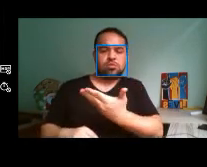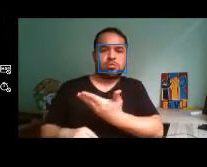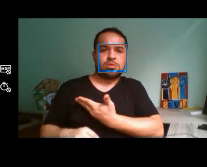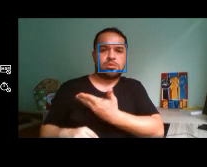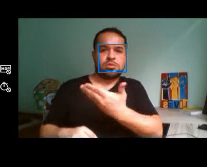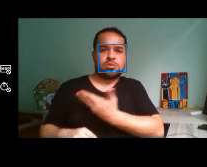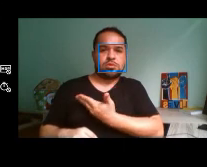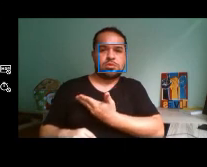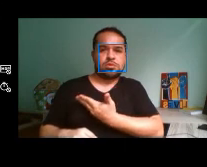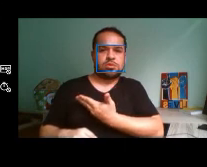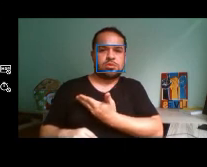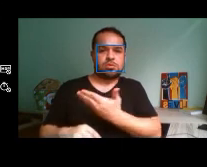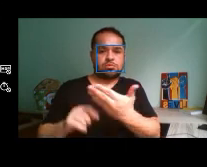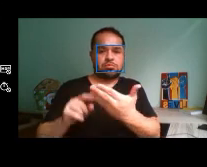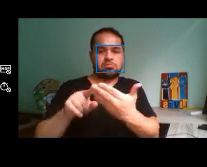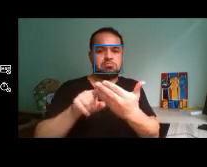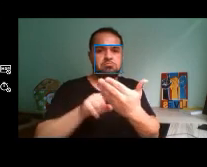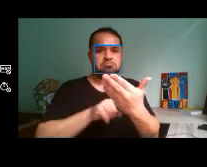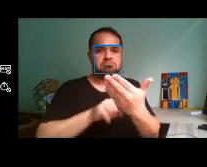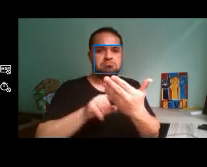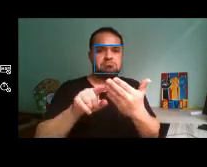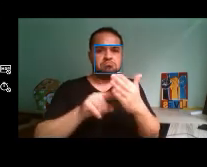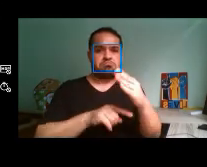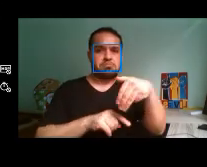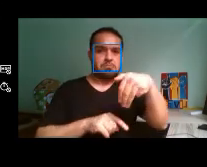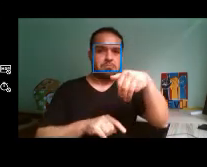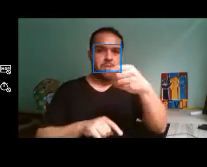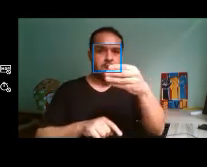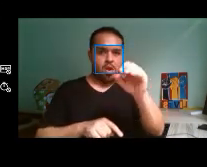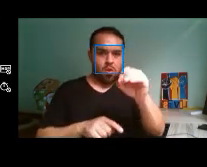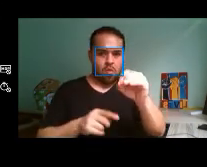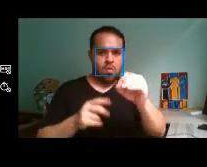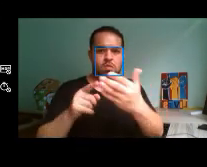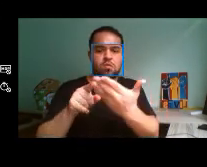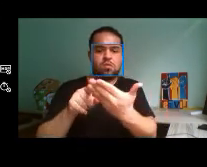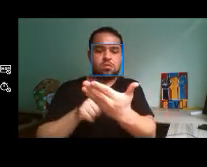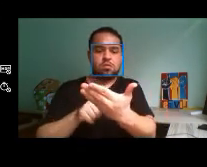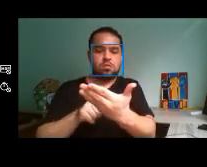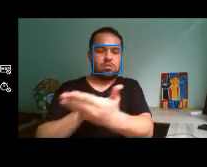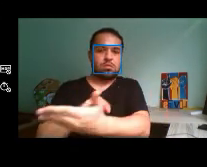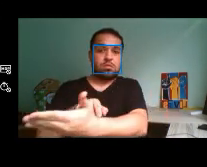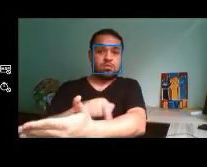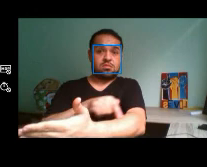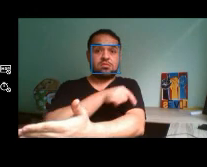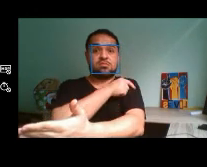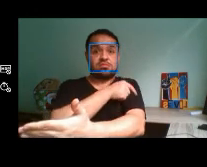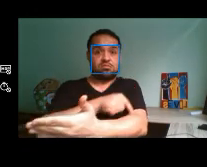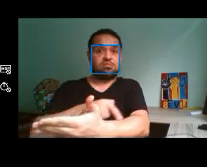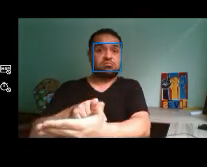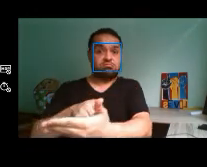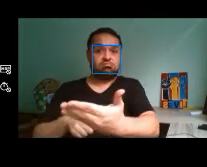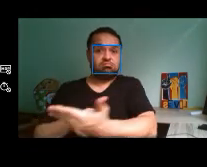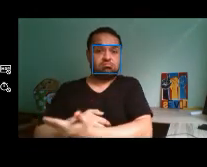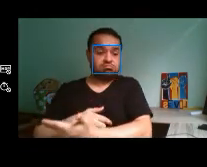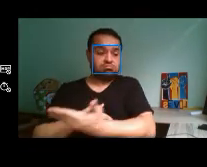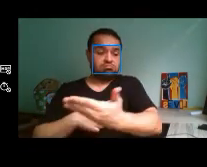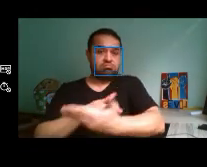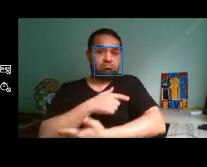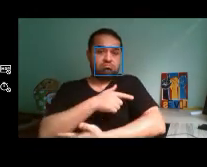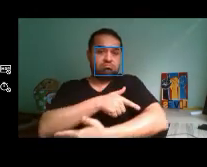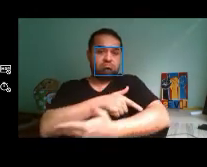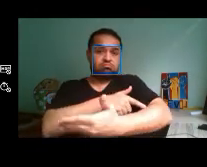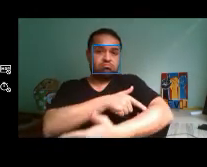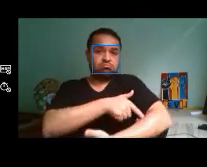do sinal. Agora, quem são os articuladores ativos aqui? Aqui você tem a mão, você tem o